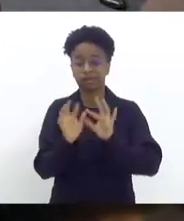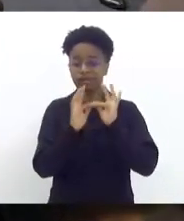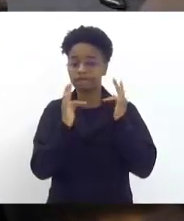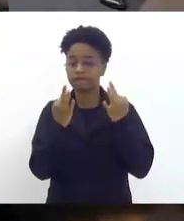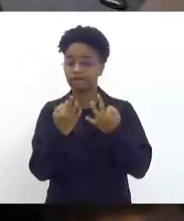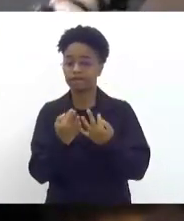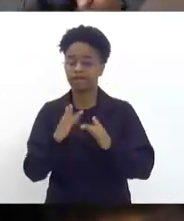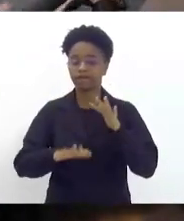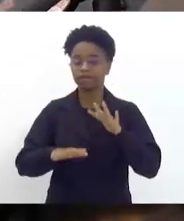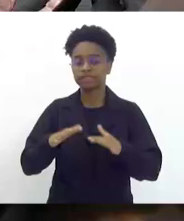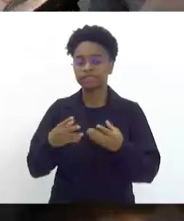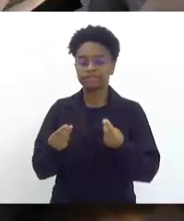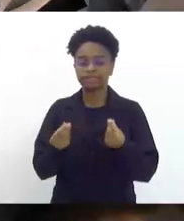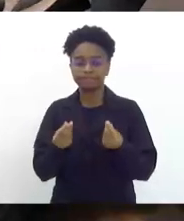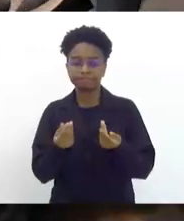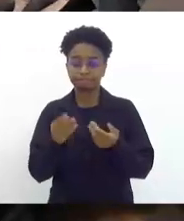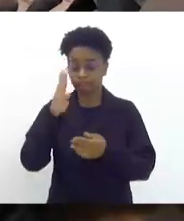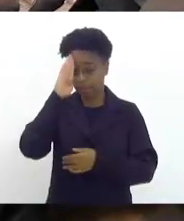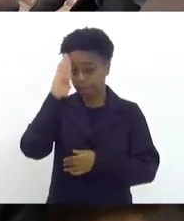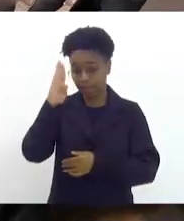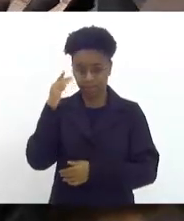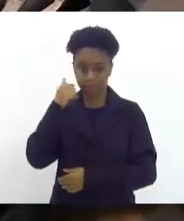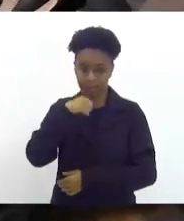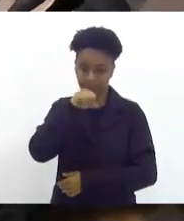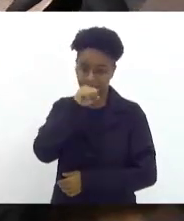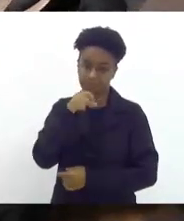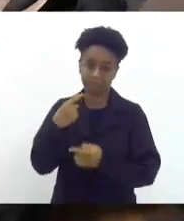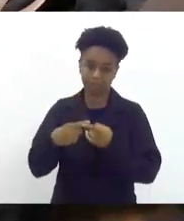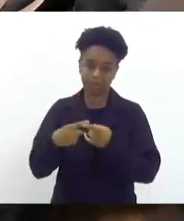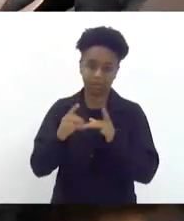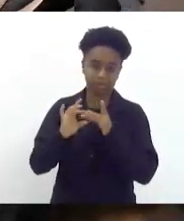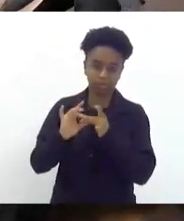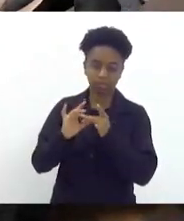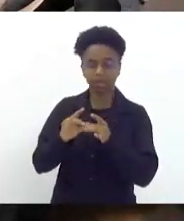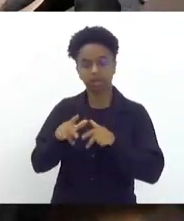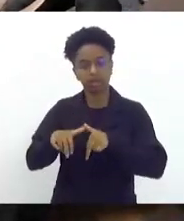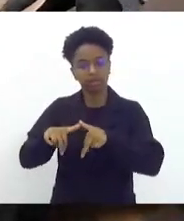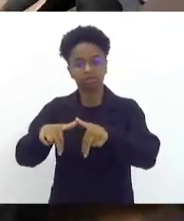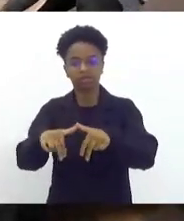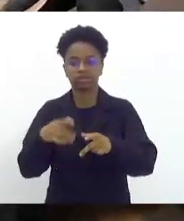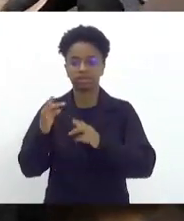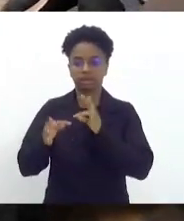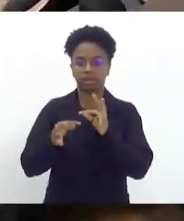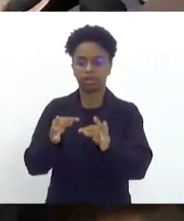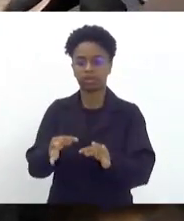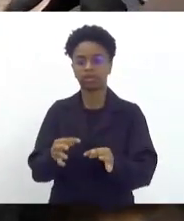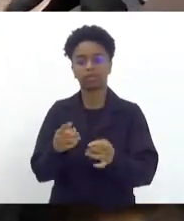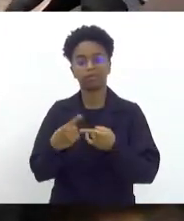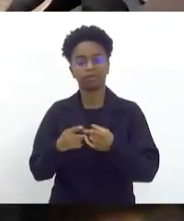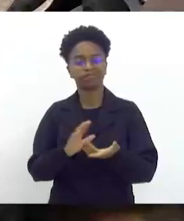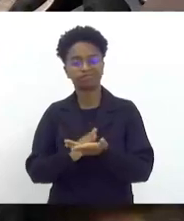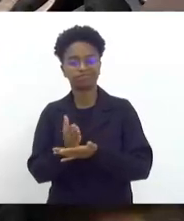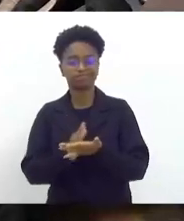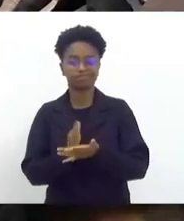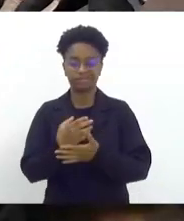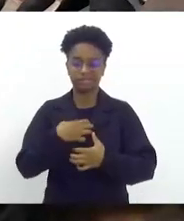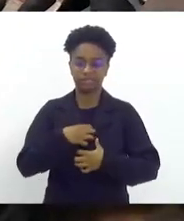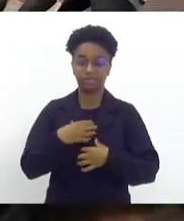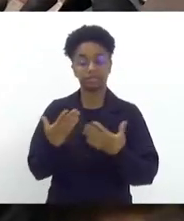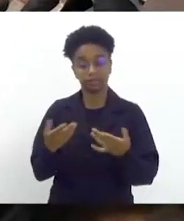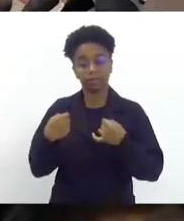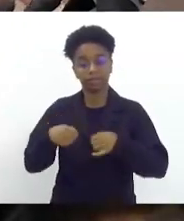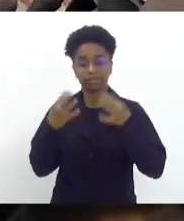eles ficam Principalmente as mães é quem fica levando para os tratamentos incomoda muito eles precisam